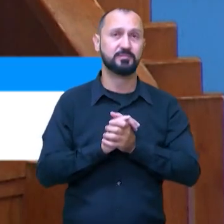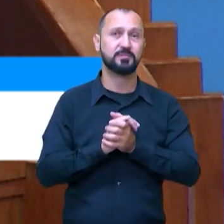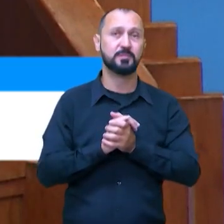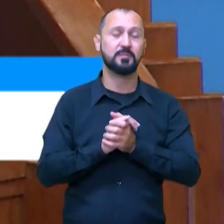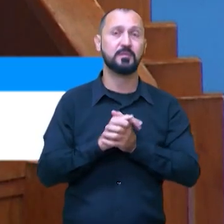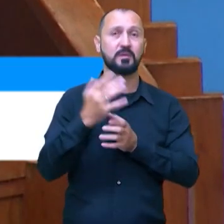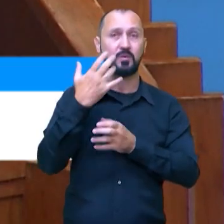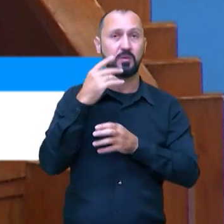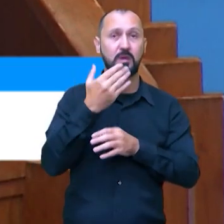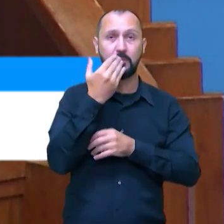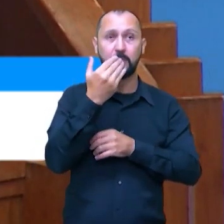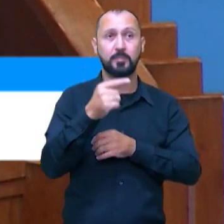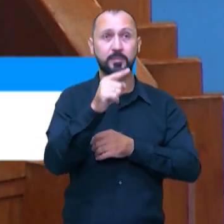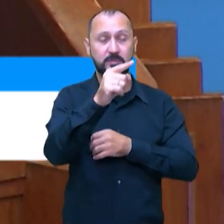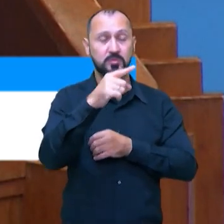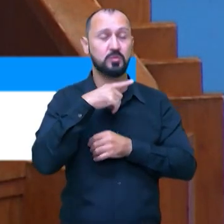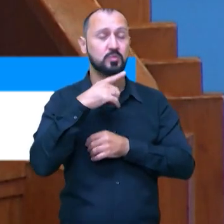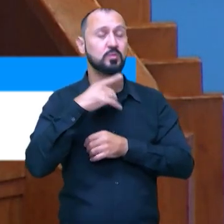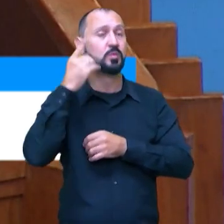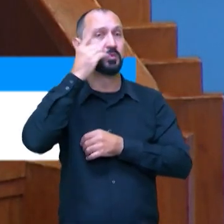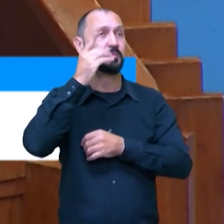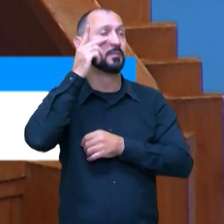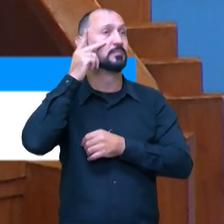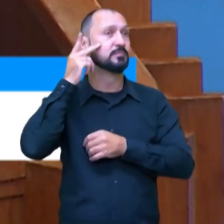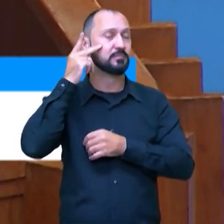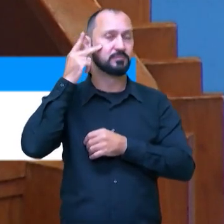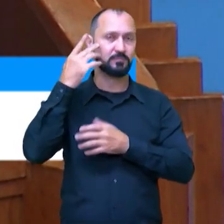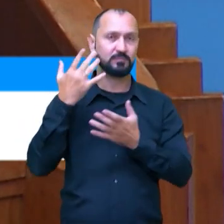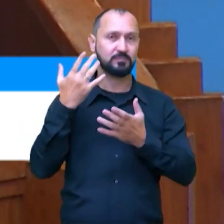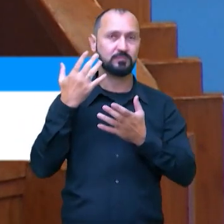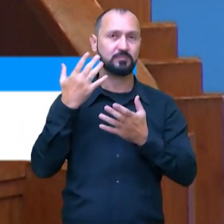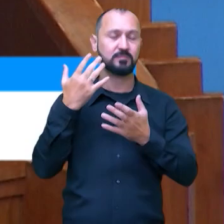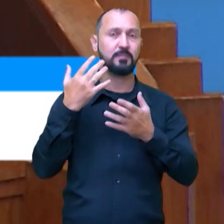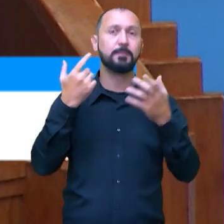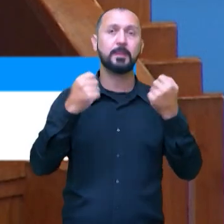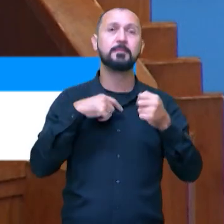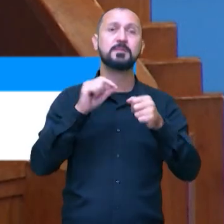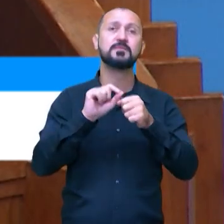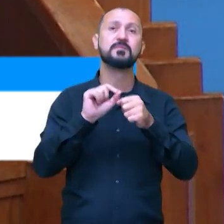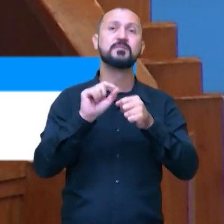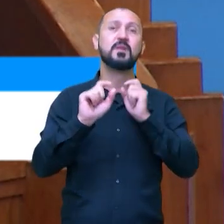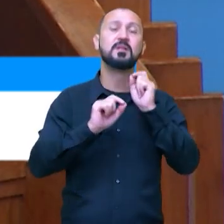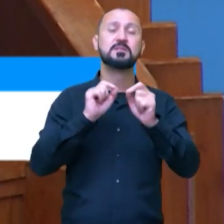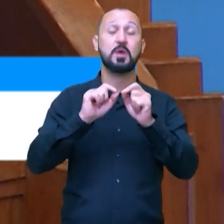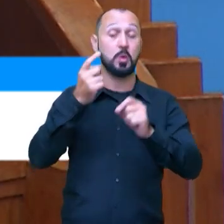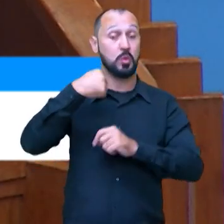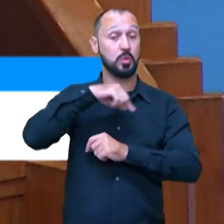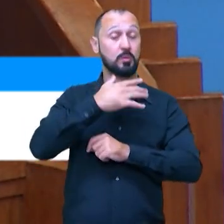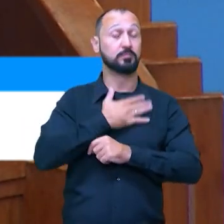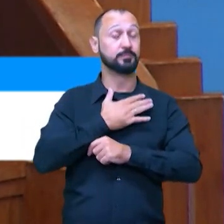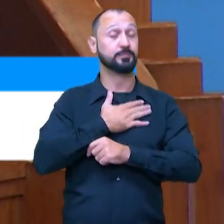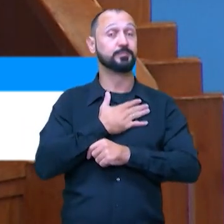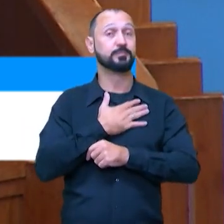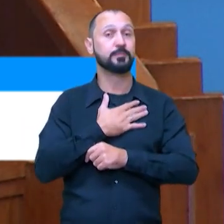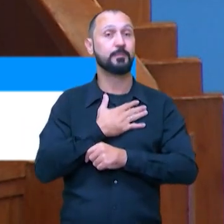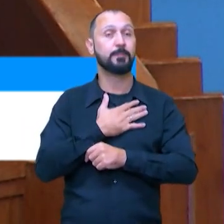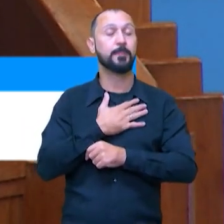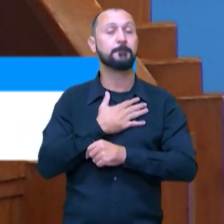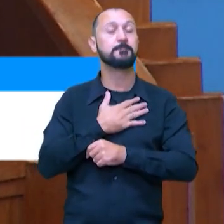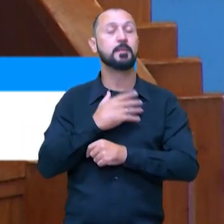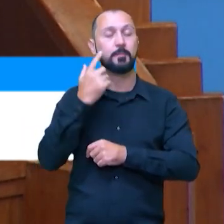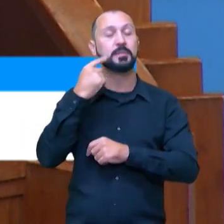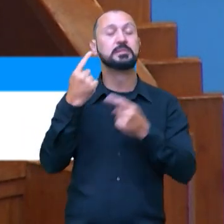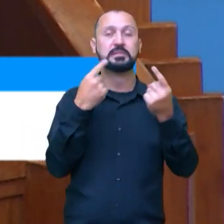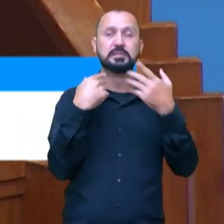Mas nós temos, eu quero reforçar o pedido do deputado Paulo Duarte aqui, senhor presidente, nós temos que fazer o nosso papel enquanto parlamento. Nós